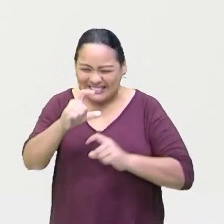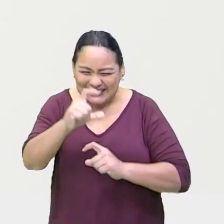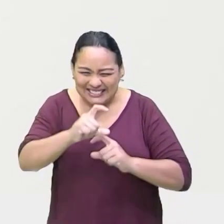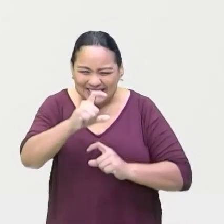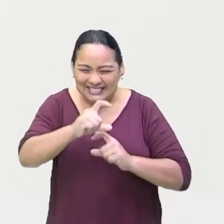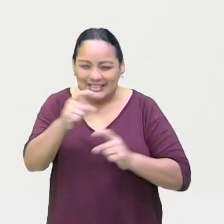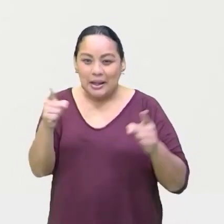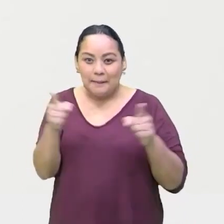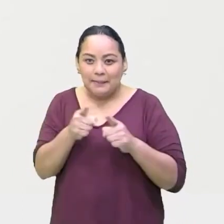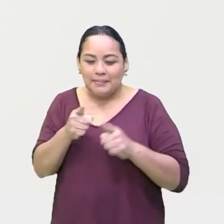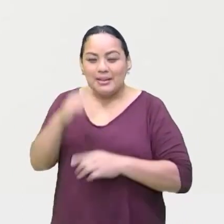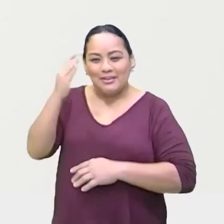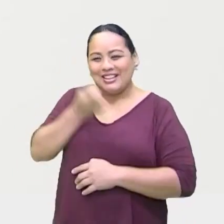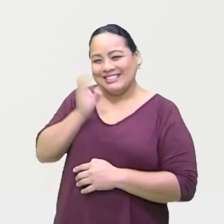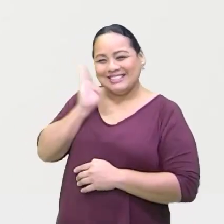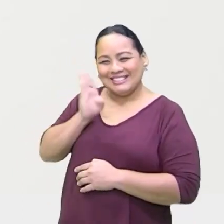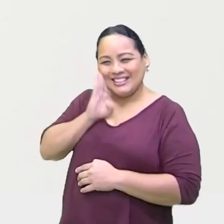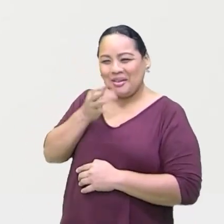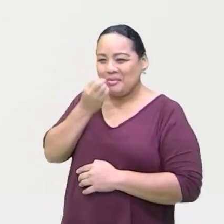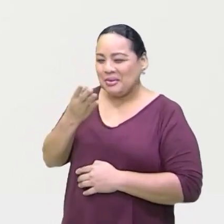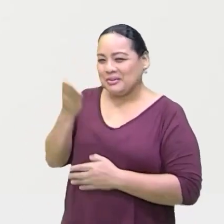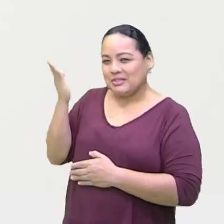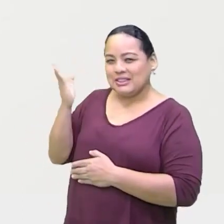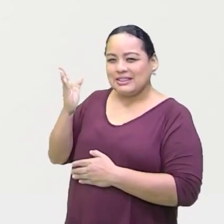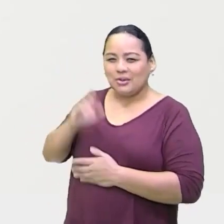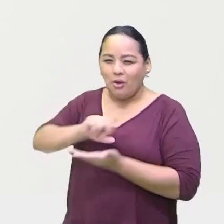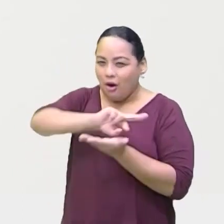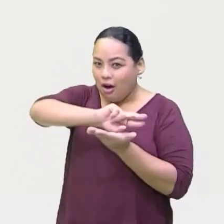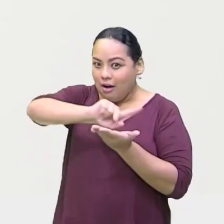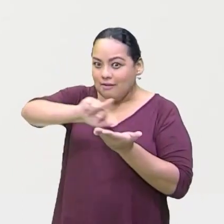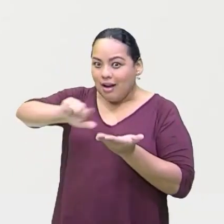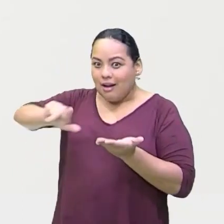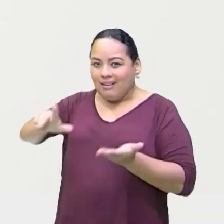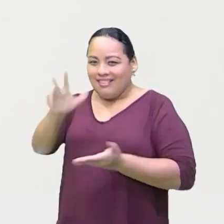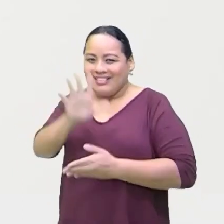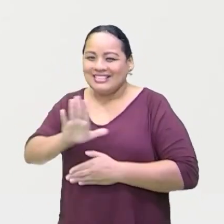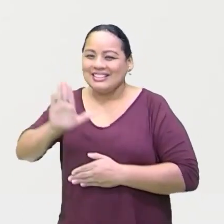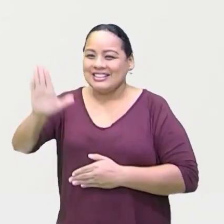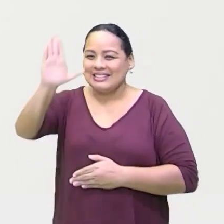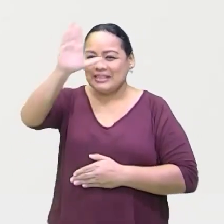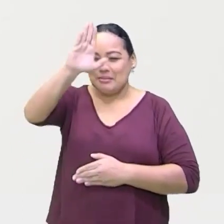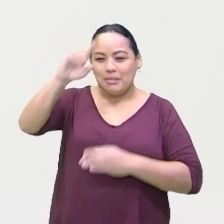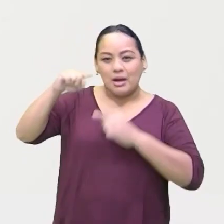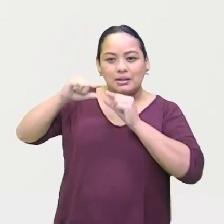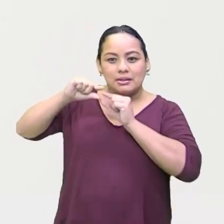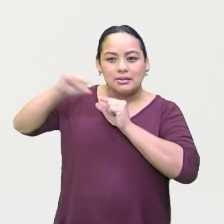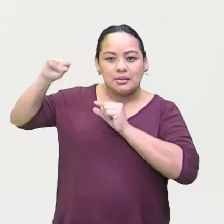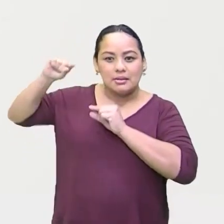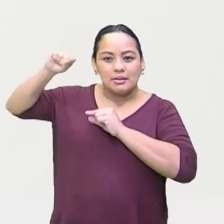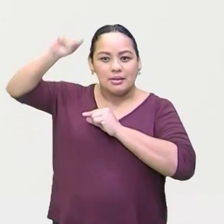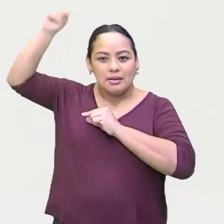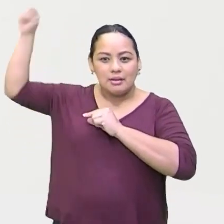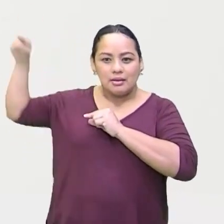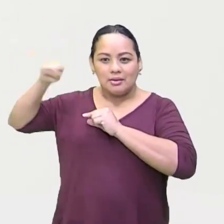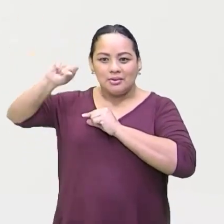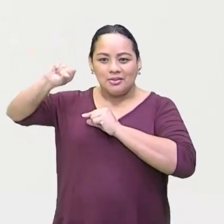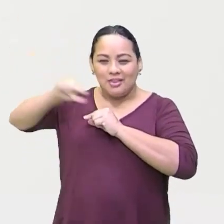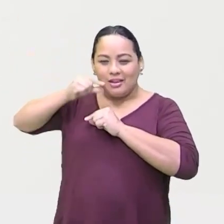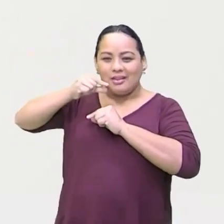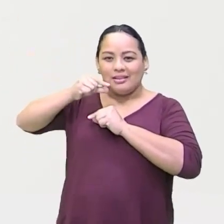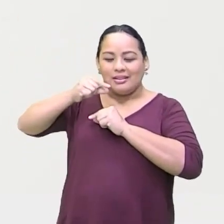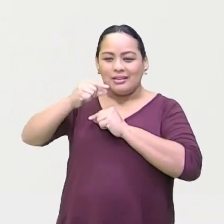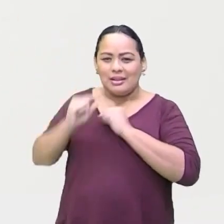olha que bacana. Tá vendo só quantas imagens, olha só, quantos balões eu tenho aqui, ó,